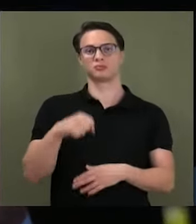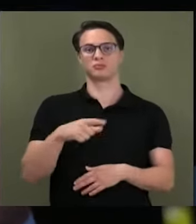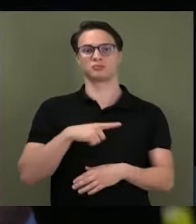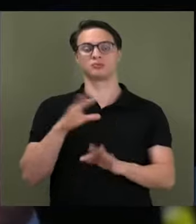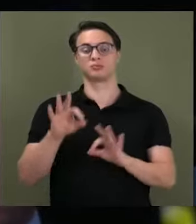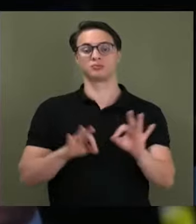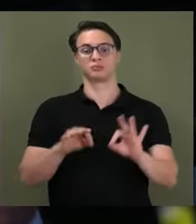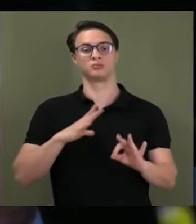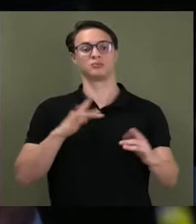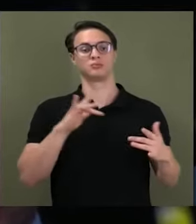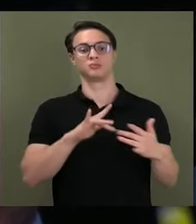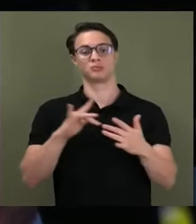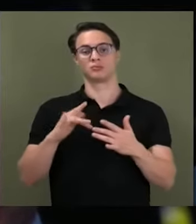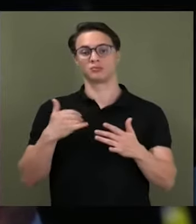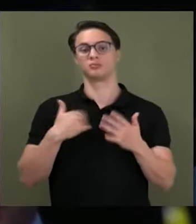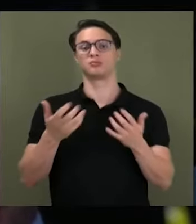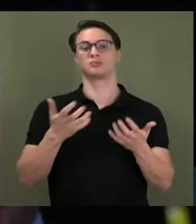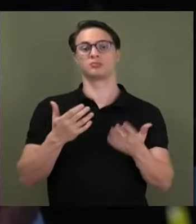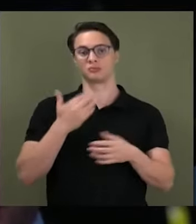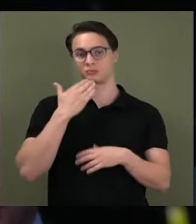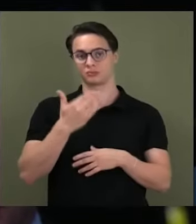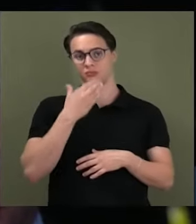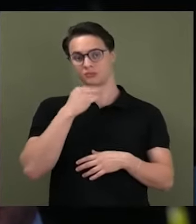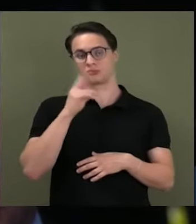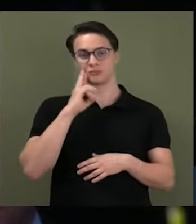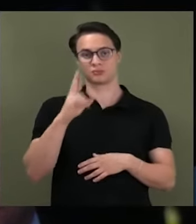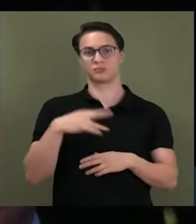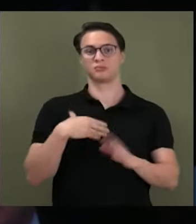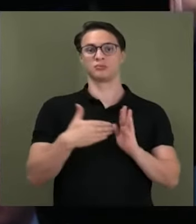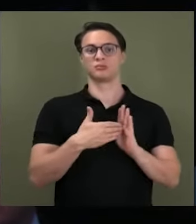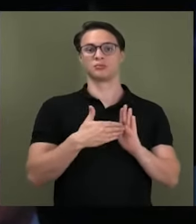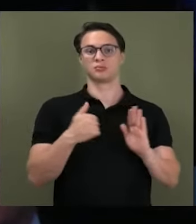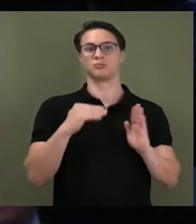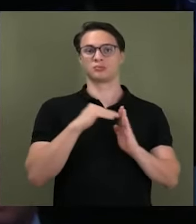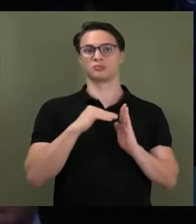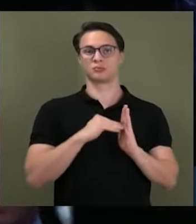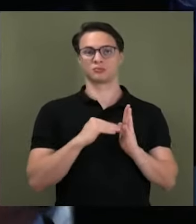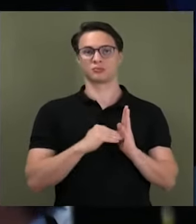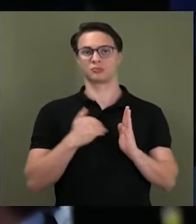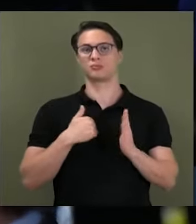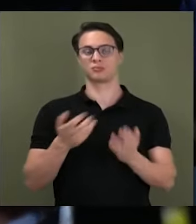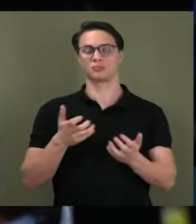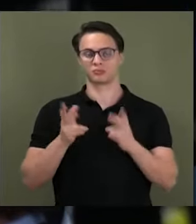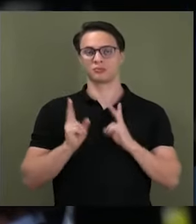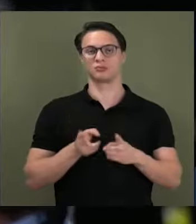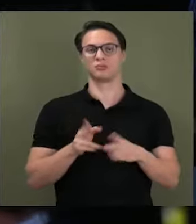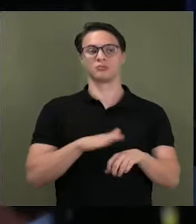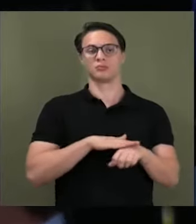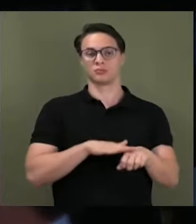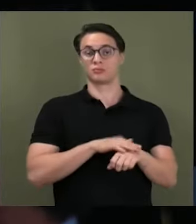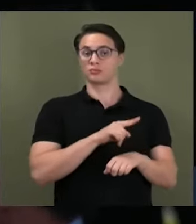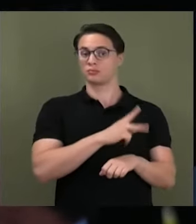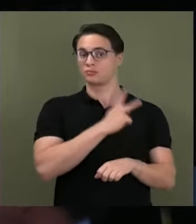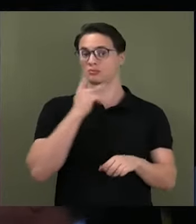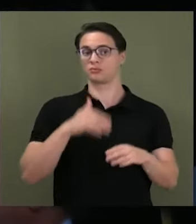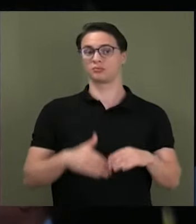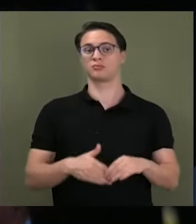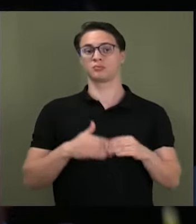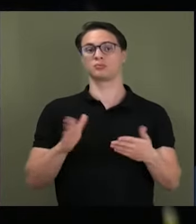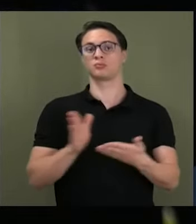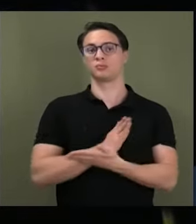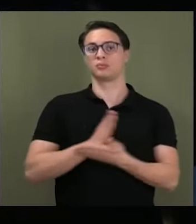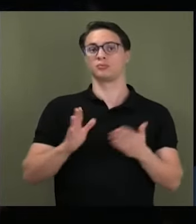do diálogo e quero pedir, presidente, que Vossa Excelência retire de pauta, que eu quero continuar conversando com os líderes da casa e com alguns partidos